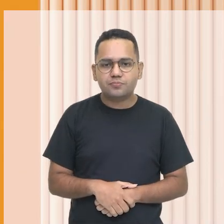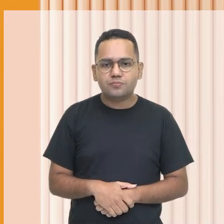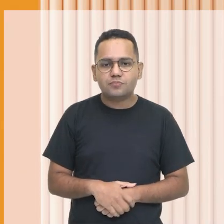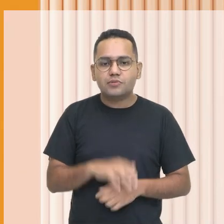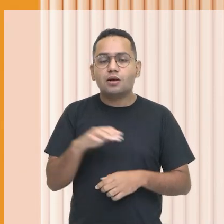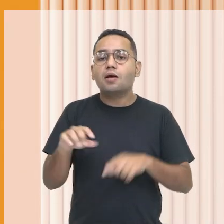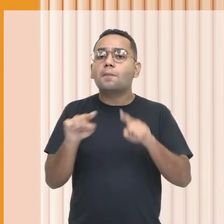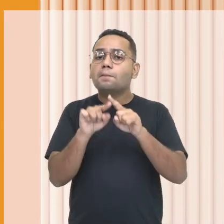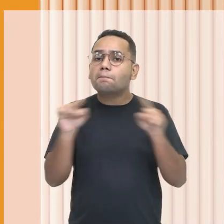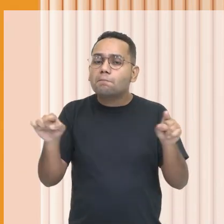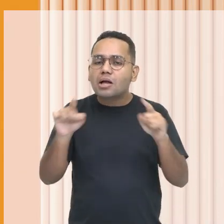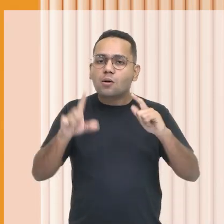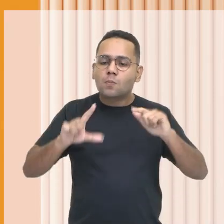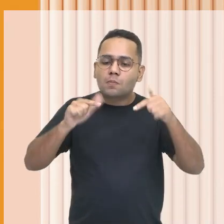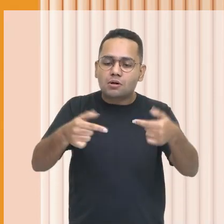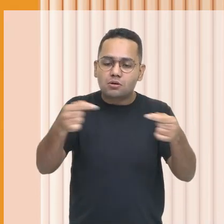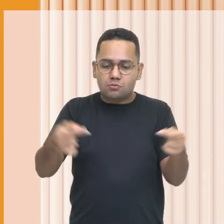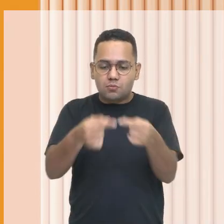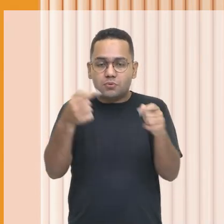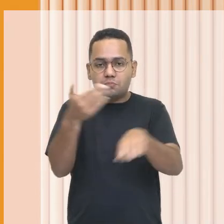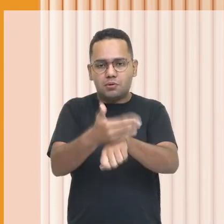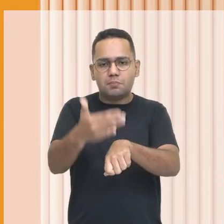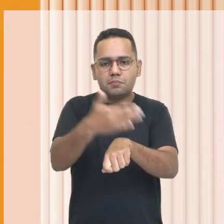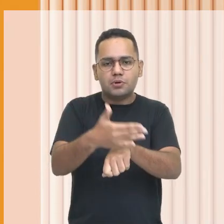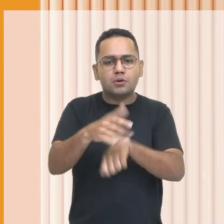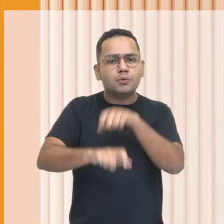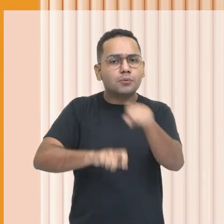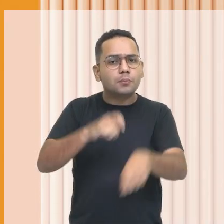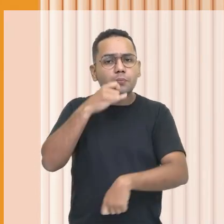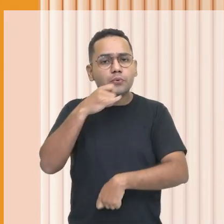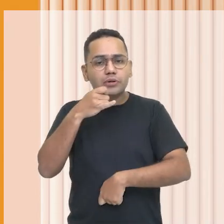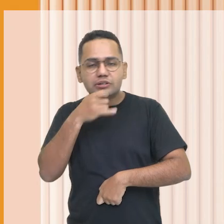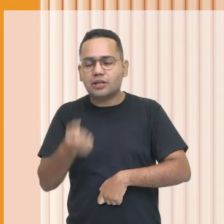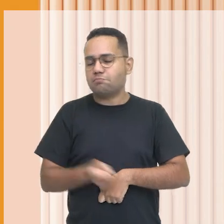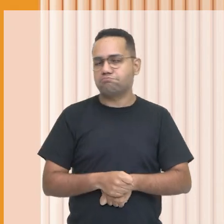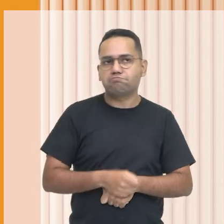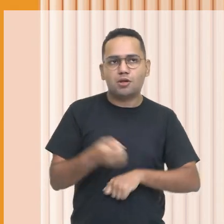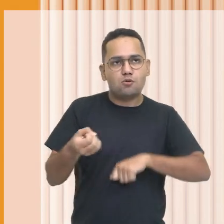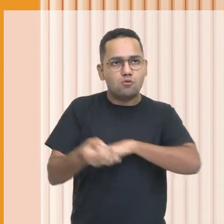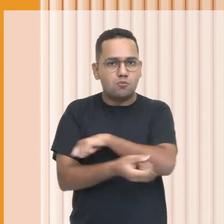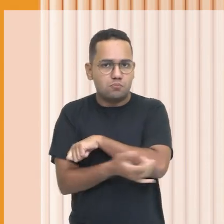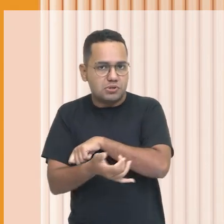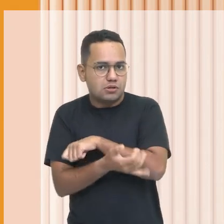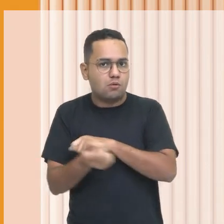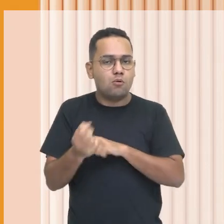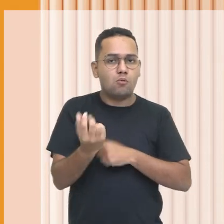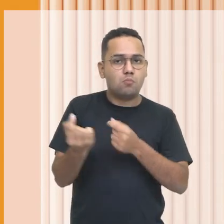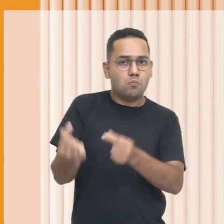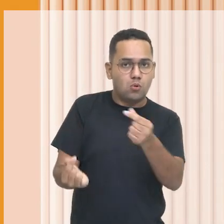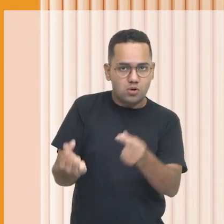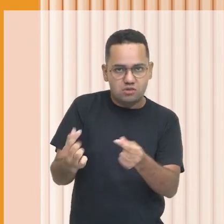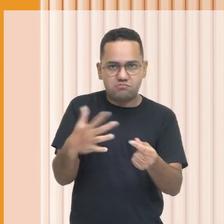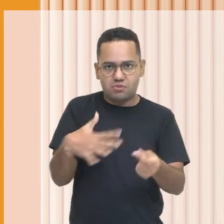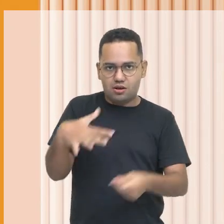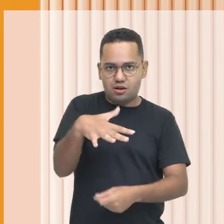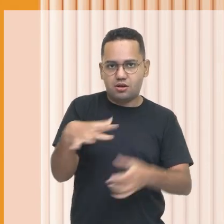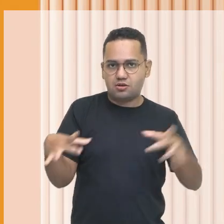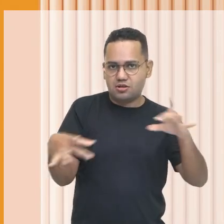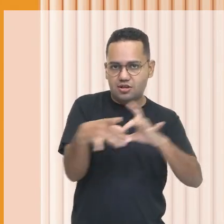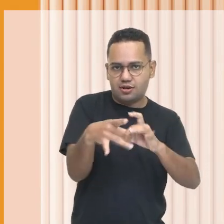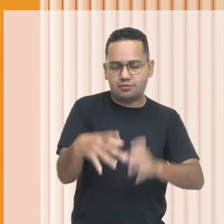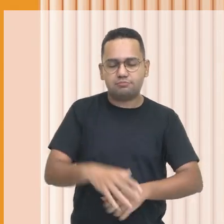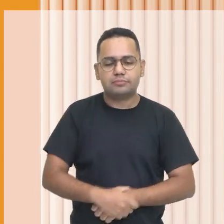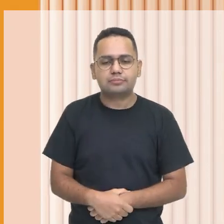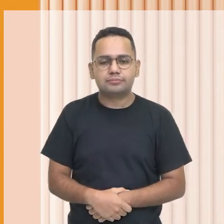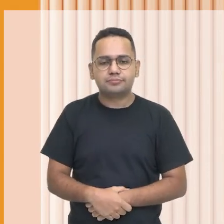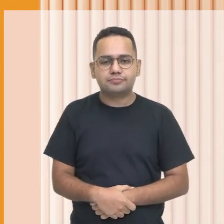de prática ligada geralmente a questões de corrupção e política envolvidas. Então, ao longo da nossa aula de hoje,